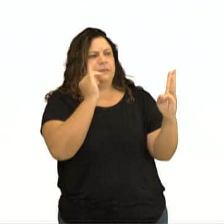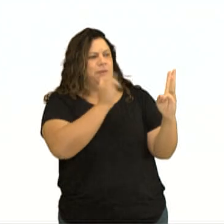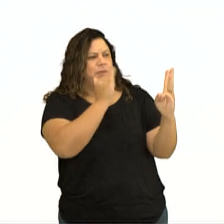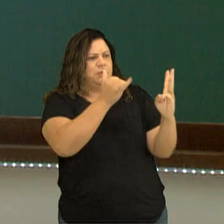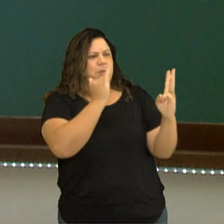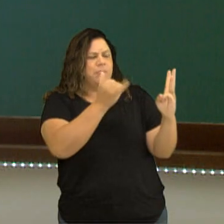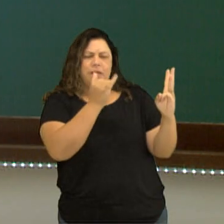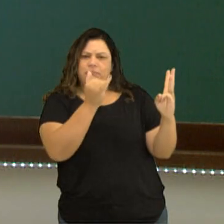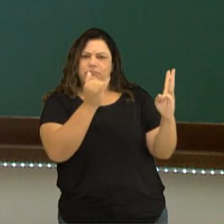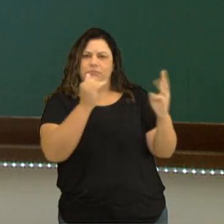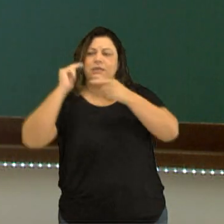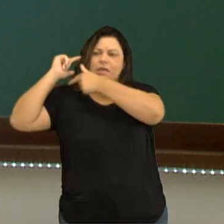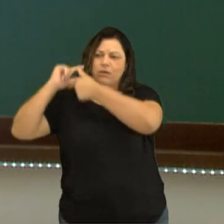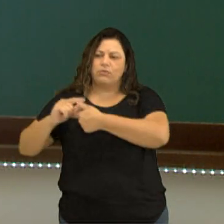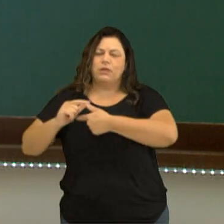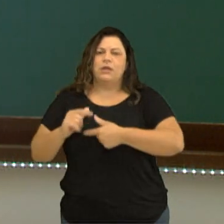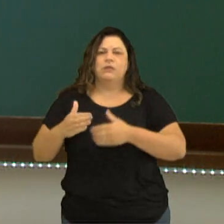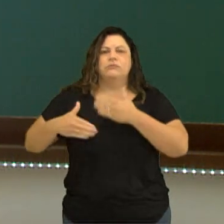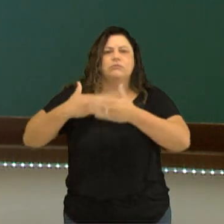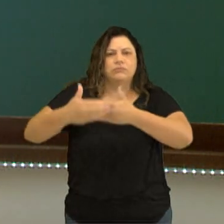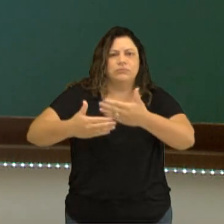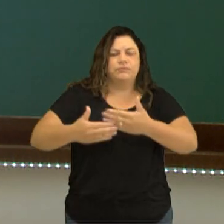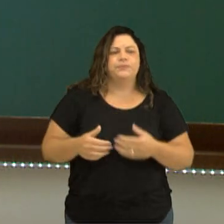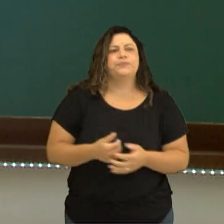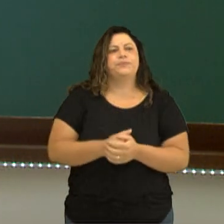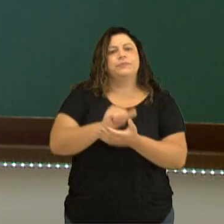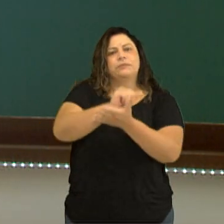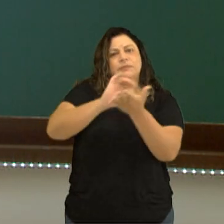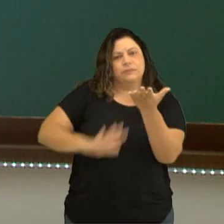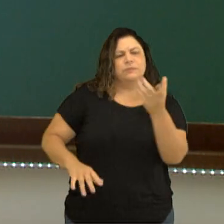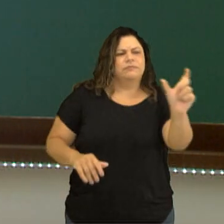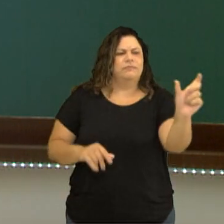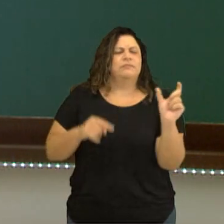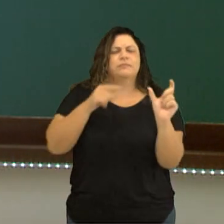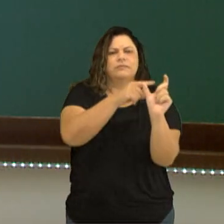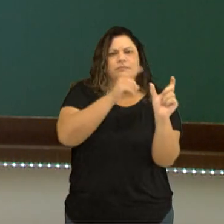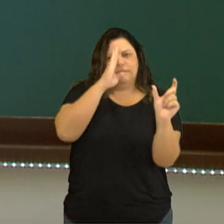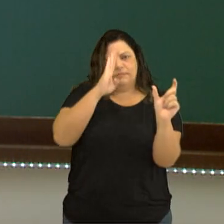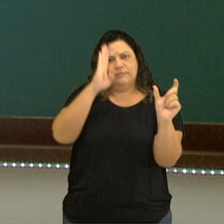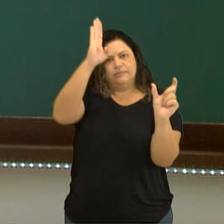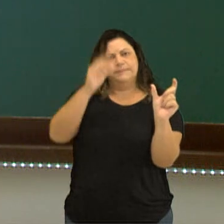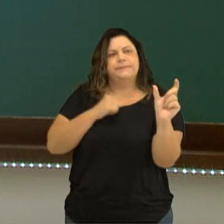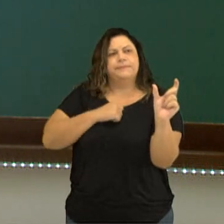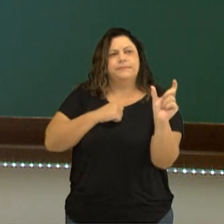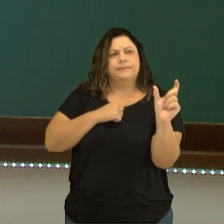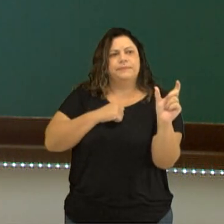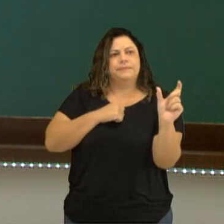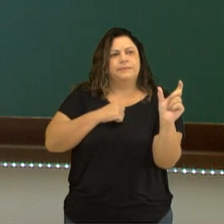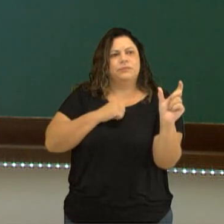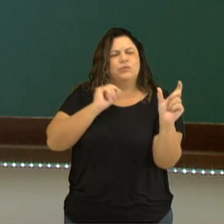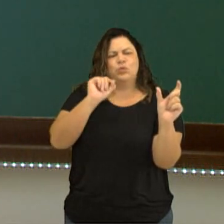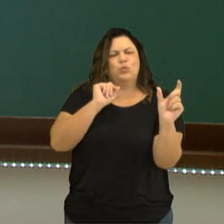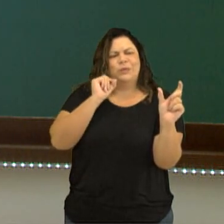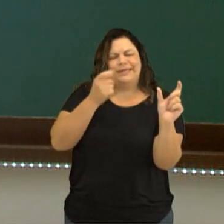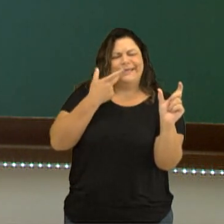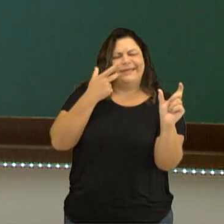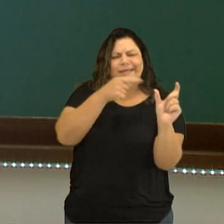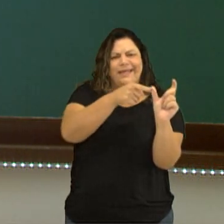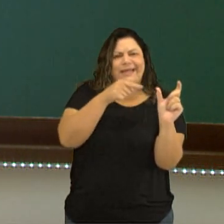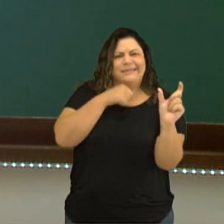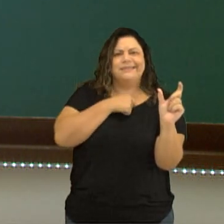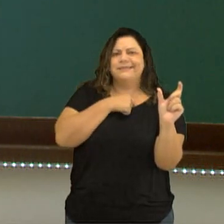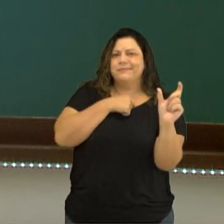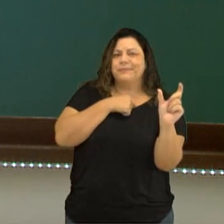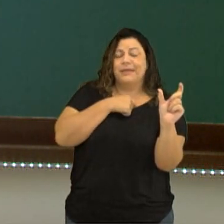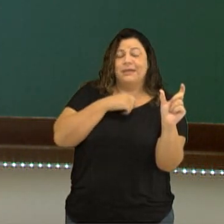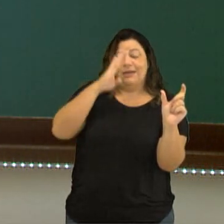Chegamos a um exercício e, veja só, temos uma palavra em destaque. É um operador argumentativo. É uma palavra